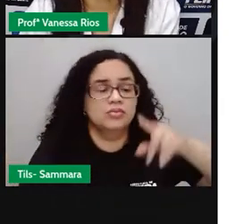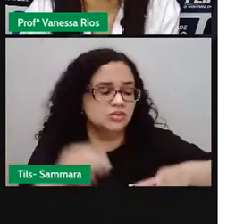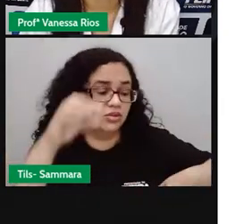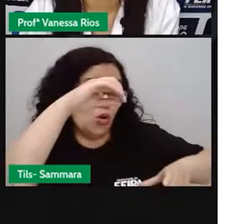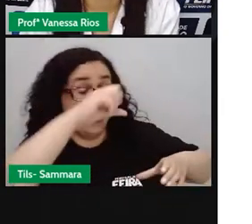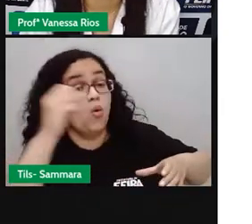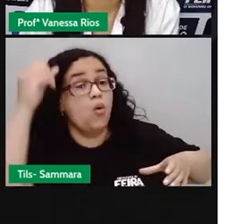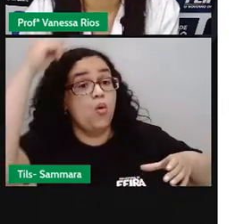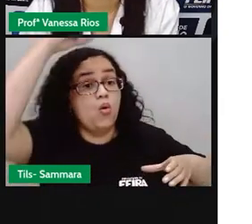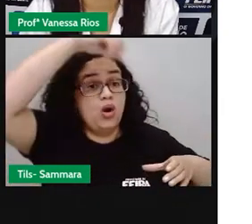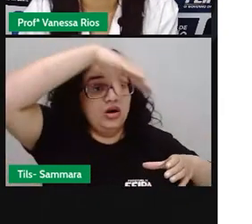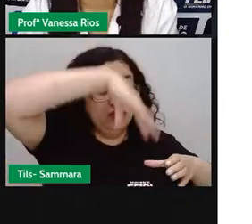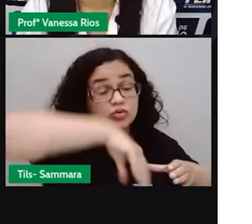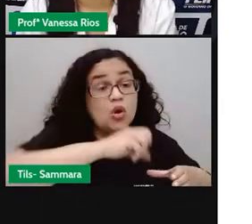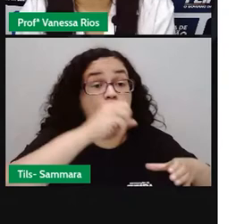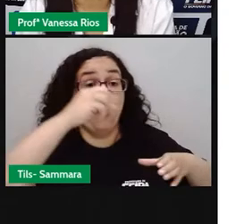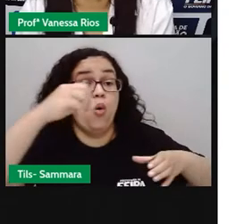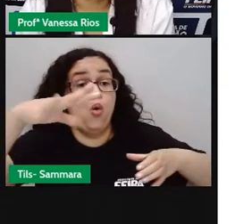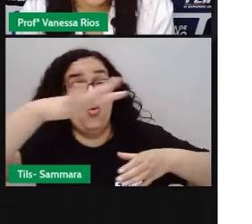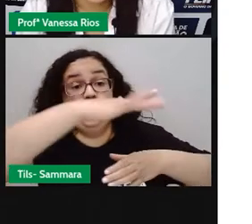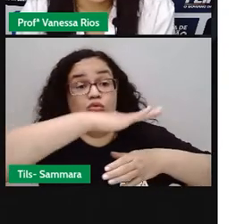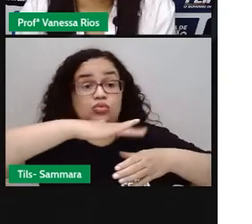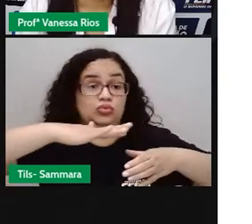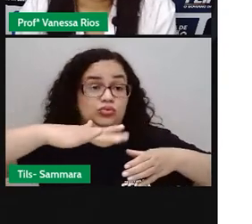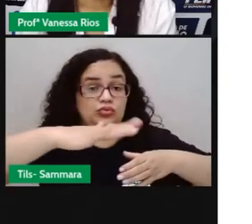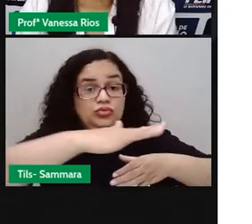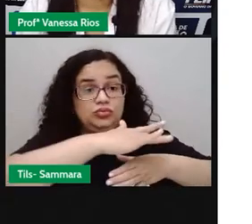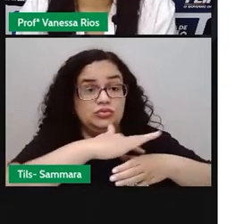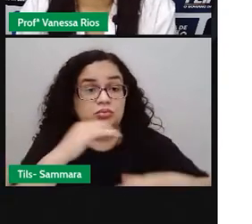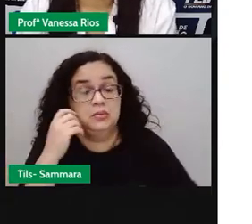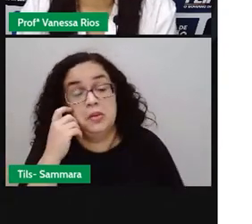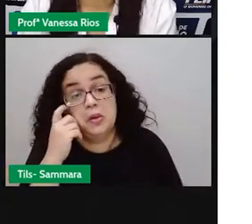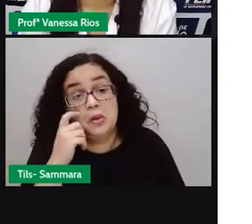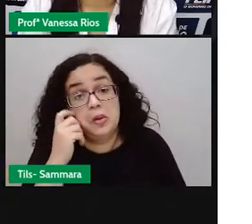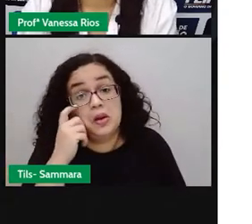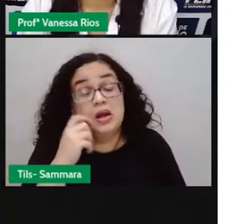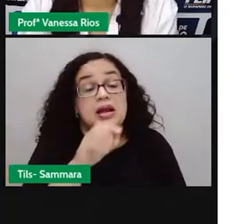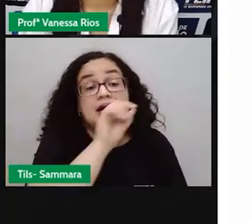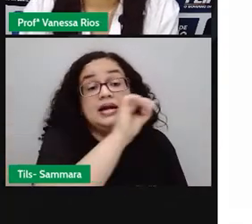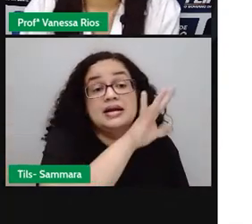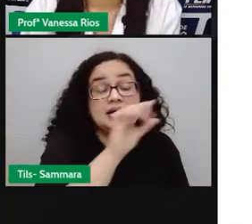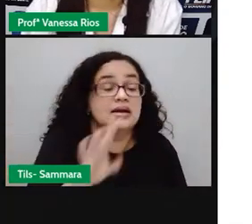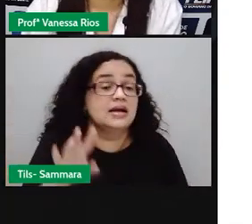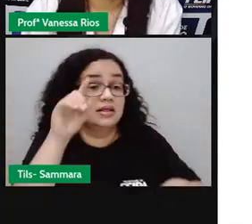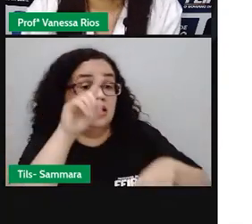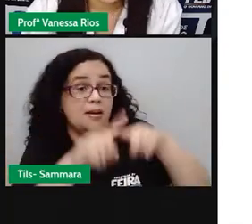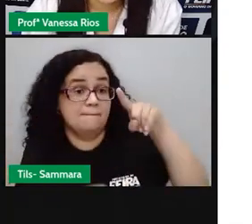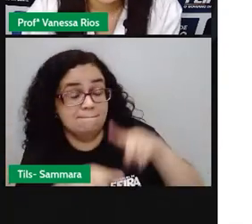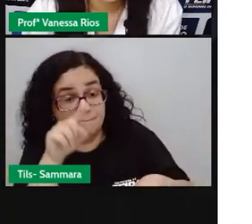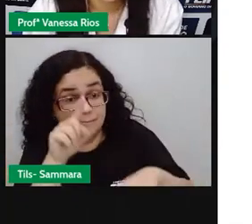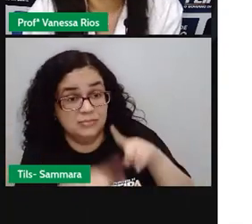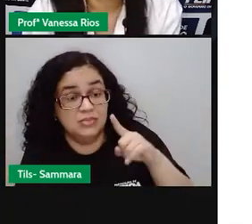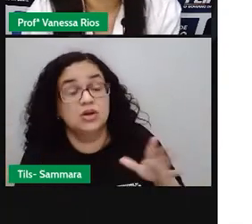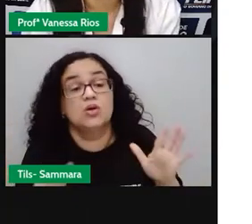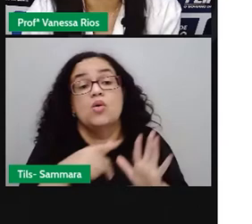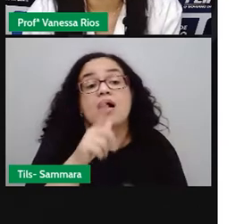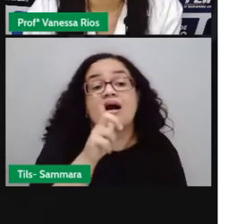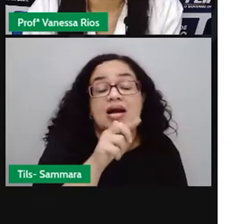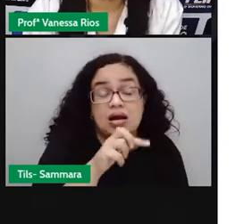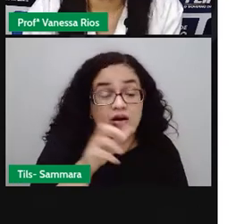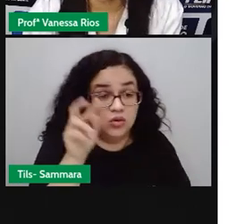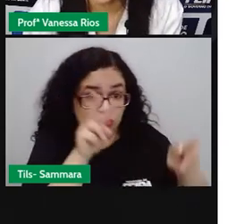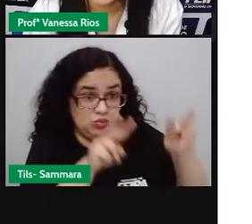afundam ou se os objetos flutuam. E aí, ó, colocando cada material no recipiente com água, a gente